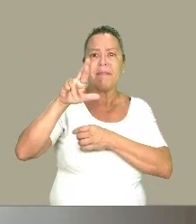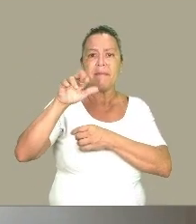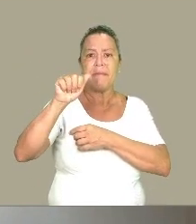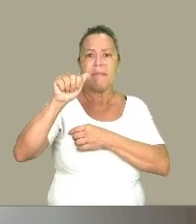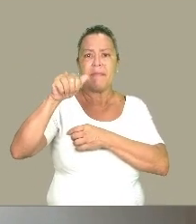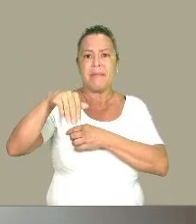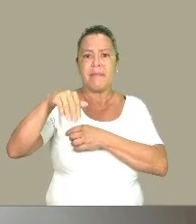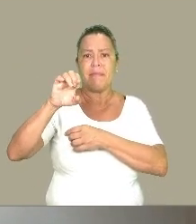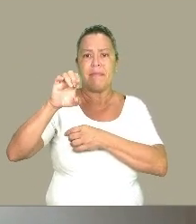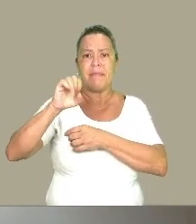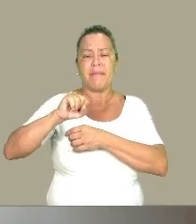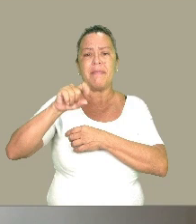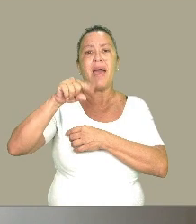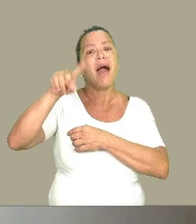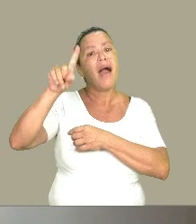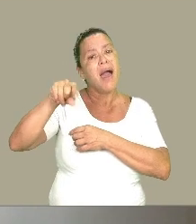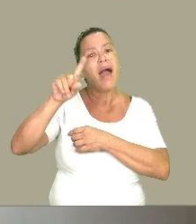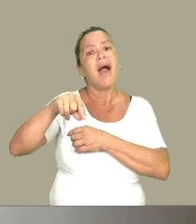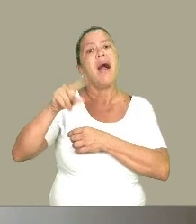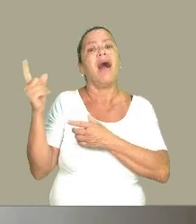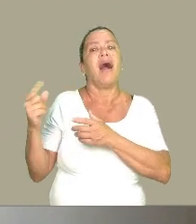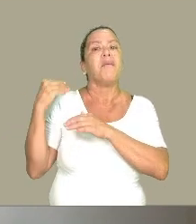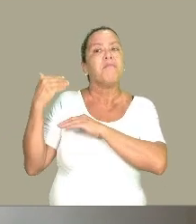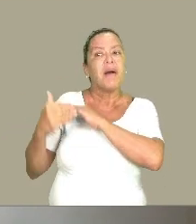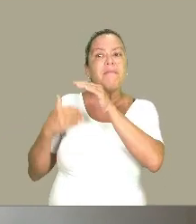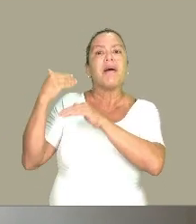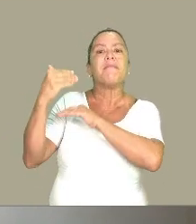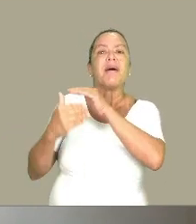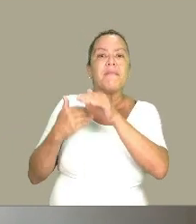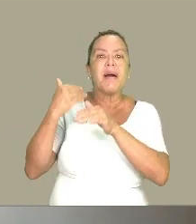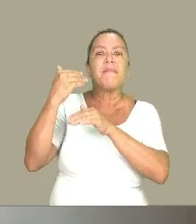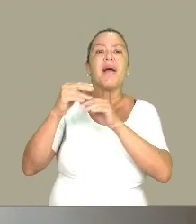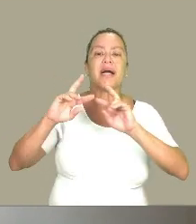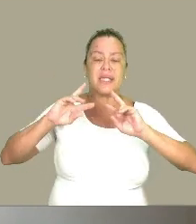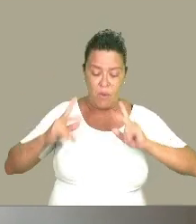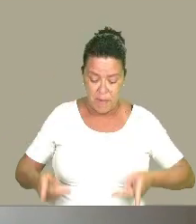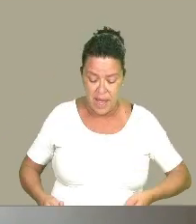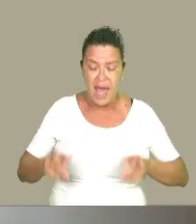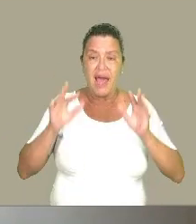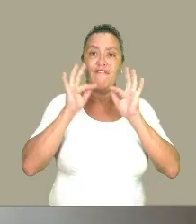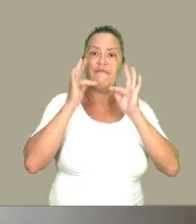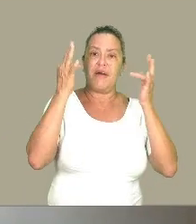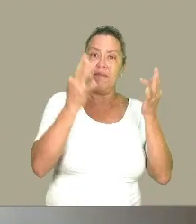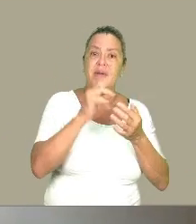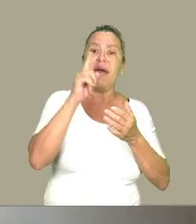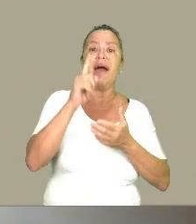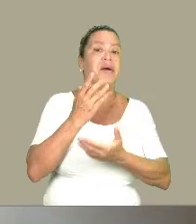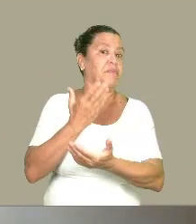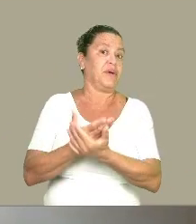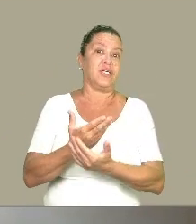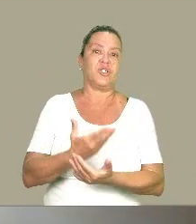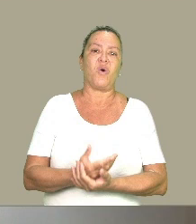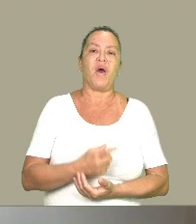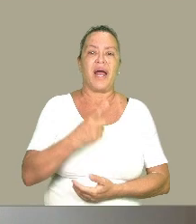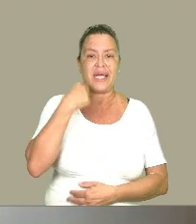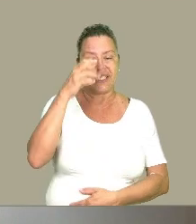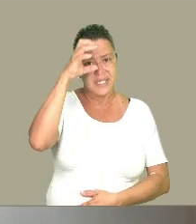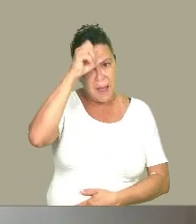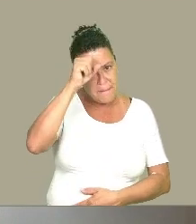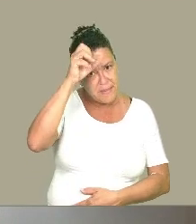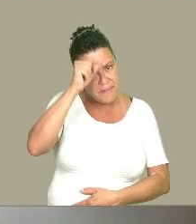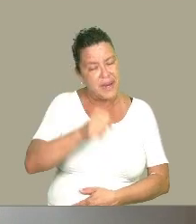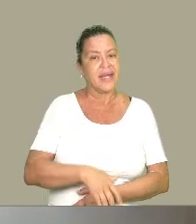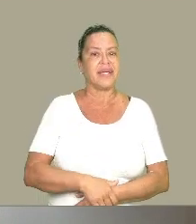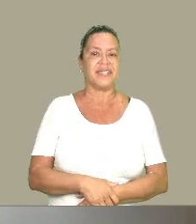lar é o ponto alto do progresso da humanidade. A família é uma escola onde aprendemos a vencer